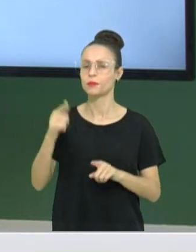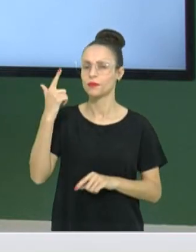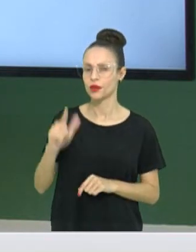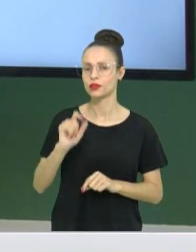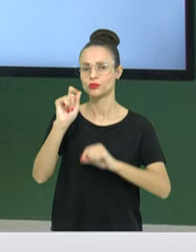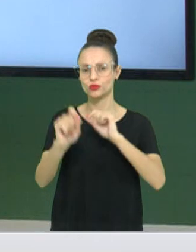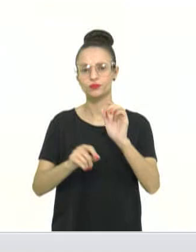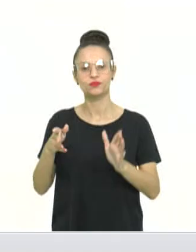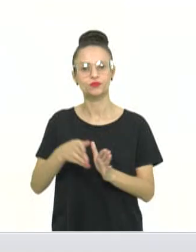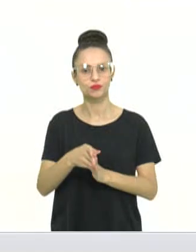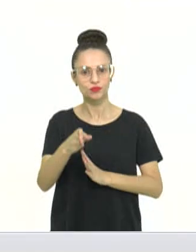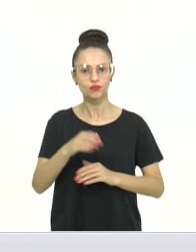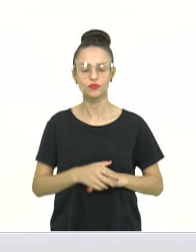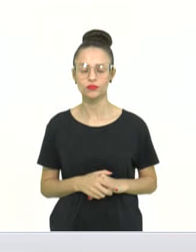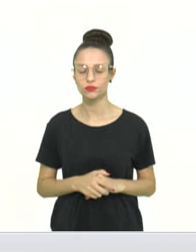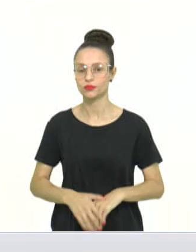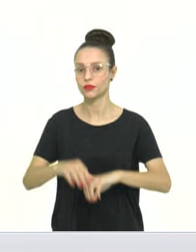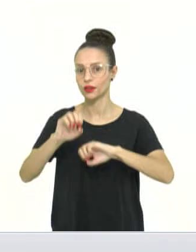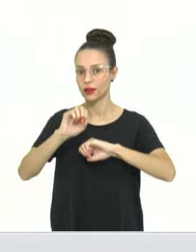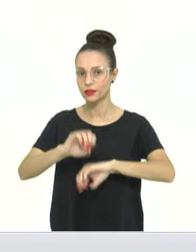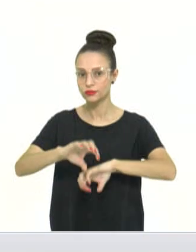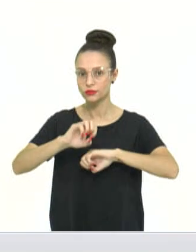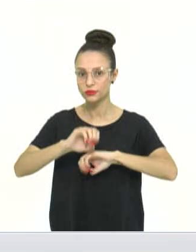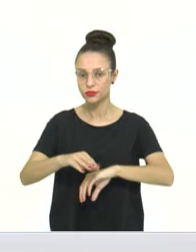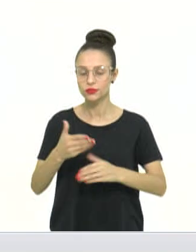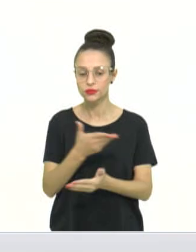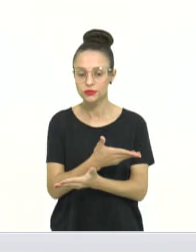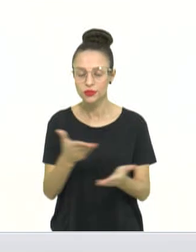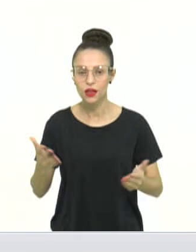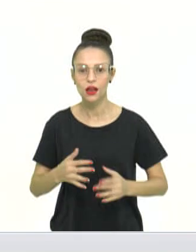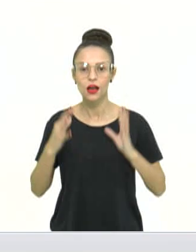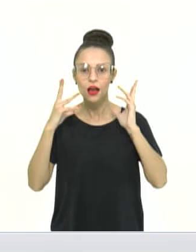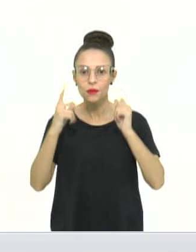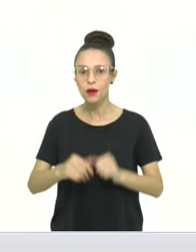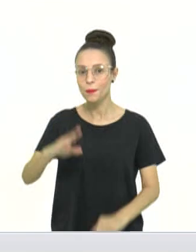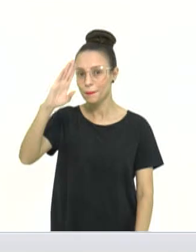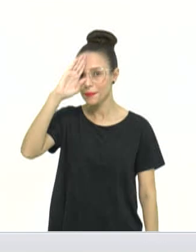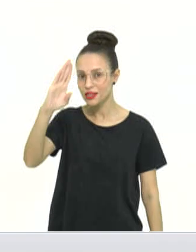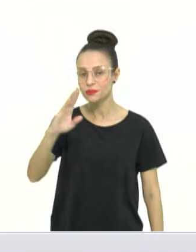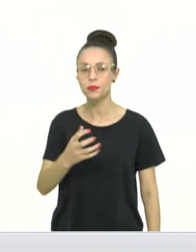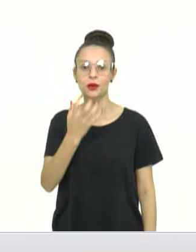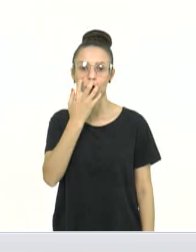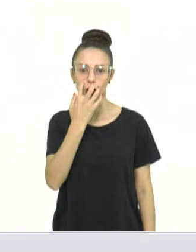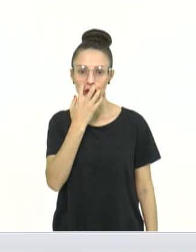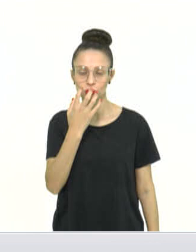Que conselho? Ensinar ao animal, principalmente